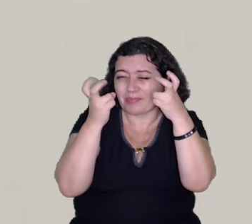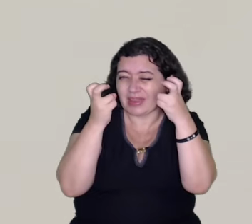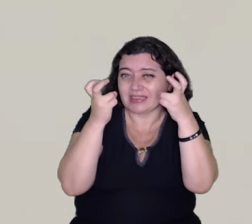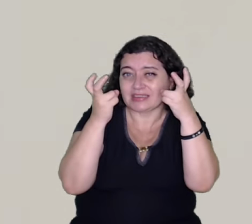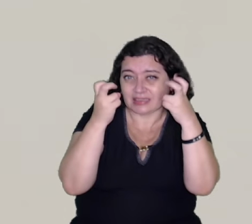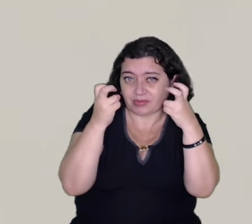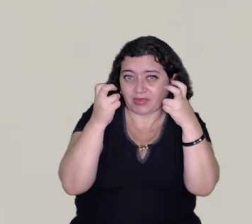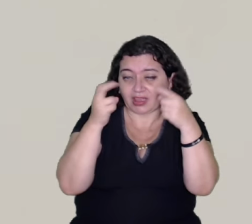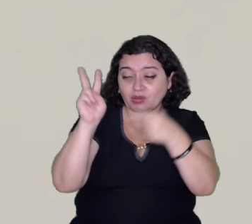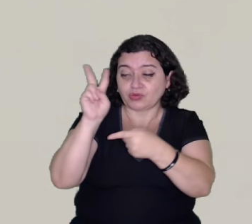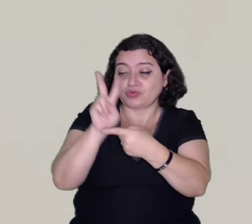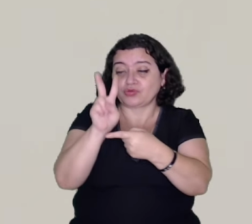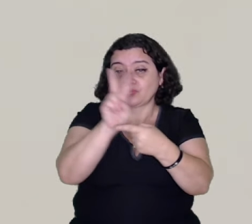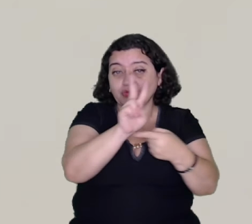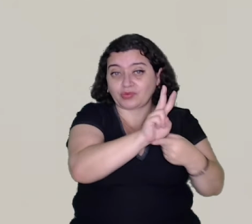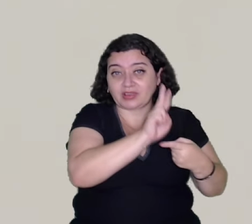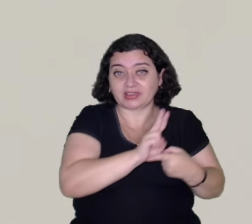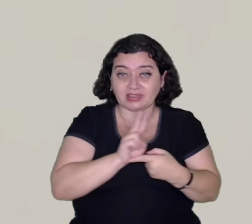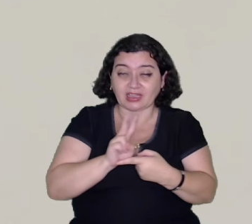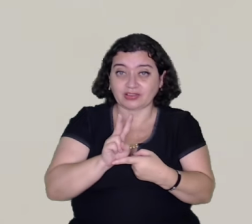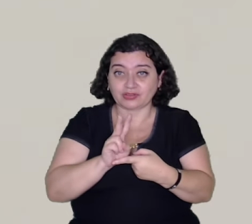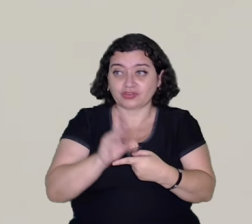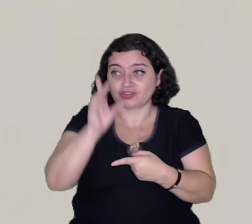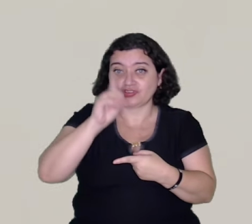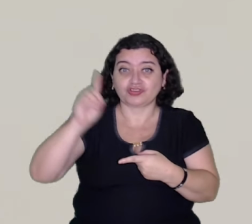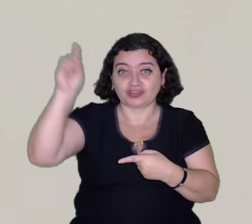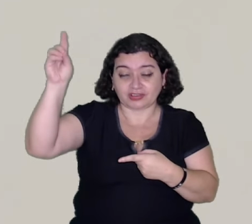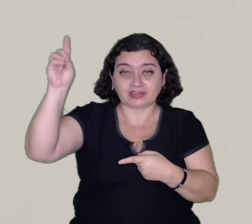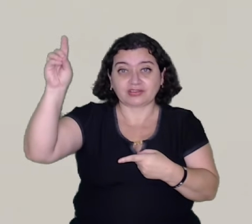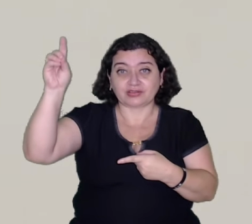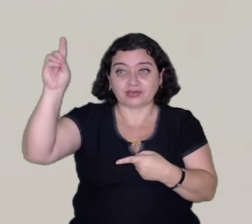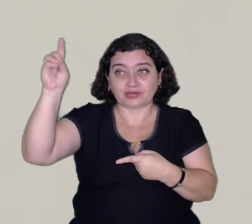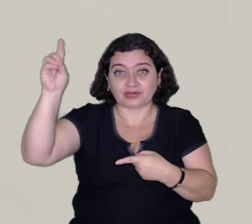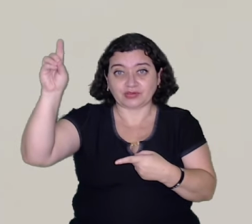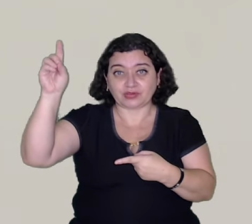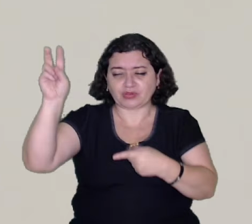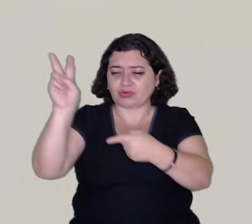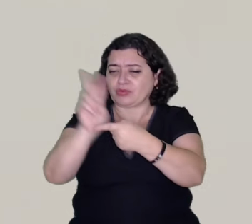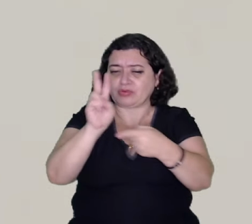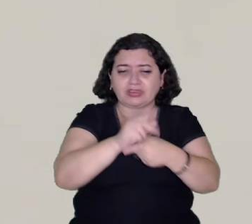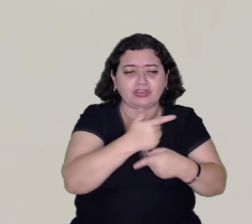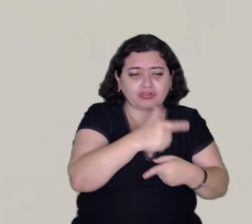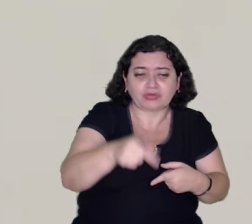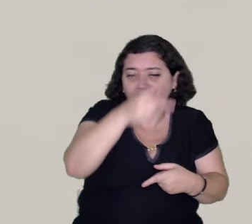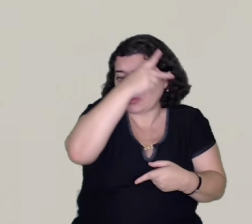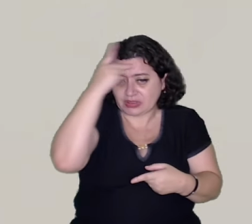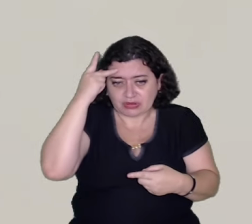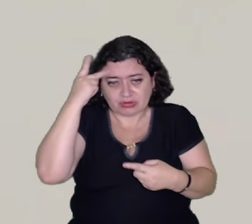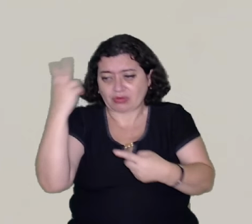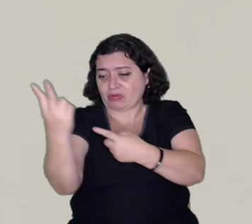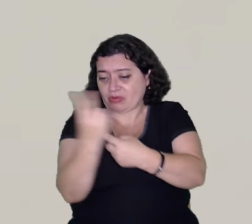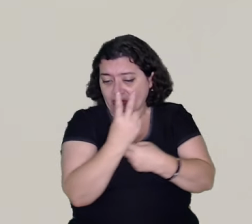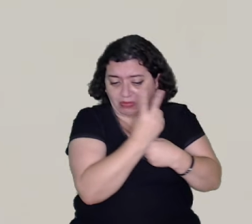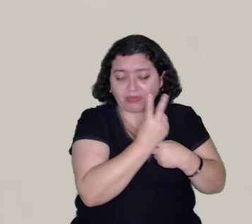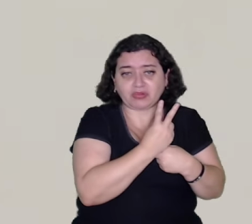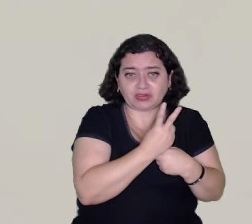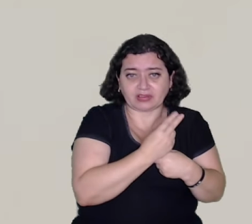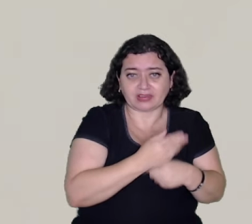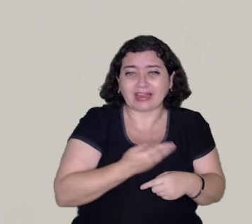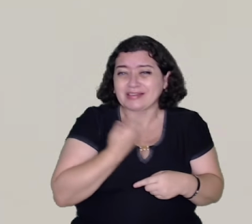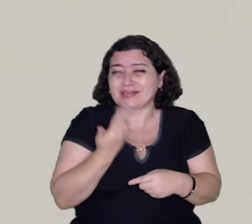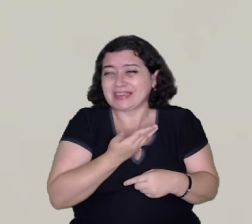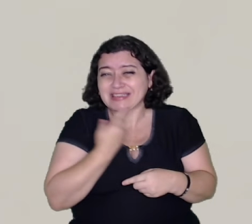de perceber os cuidados de Deus, às vezes os cuidados de alguma pessoa também por nós, a facilidade